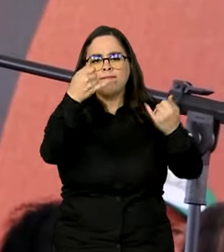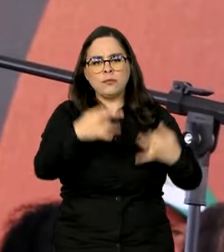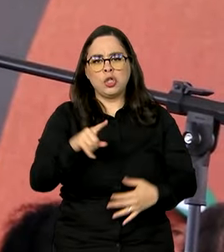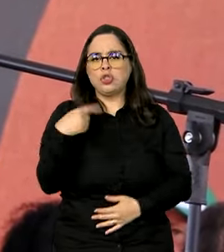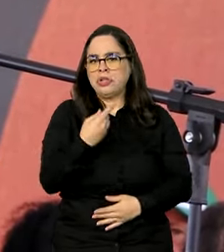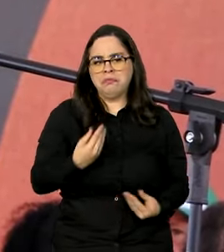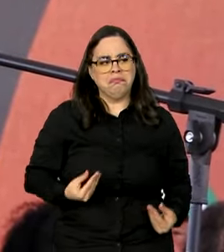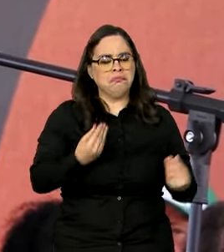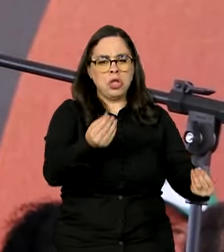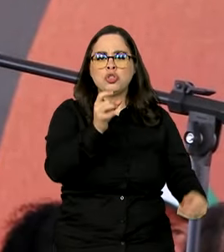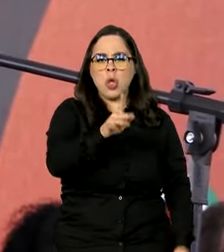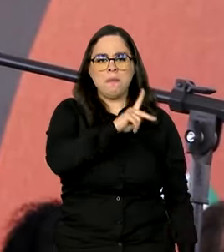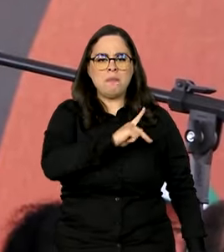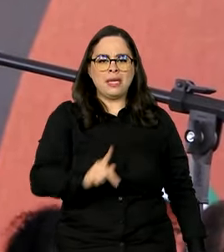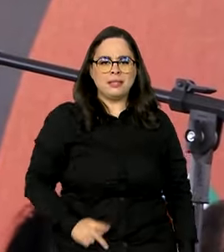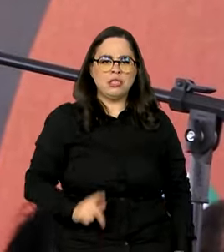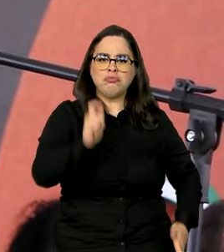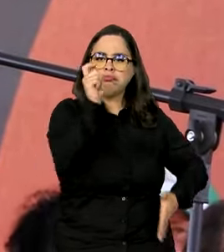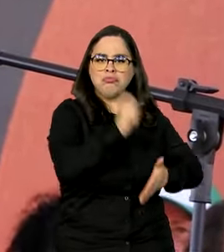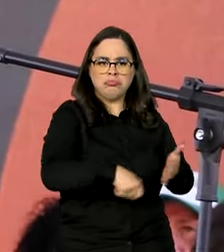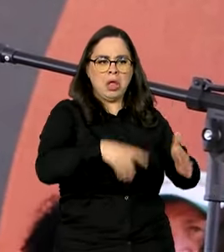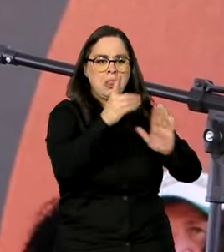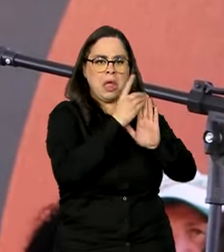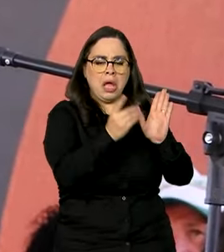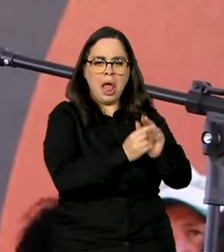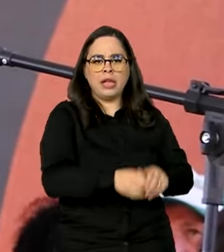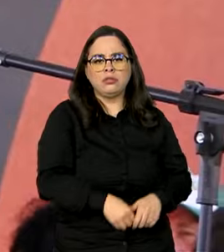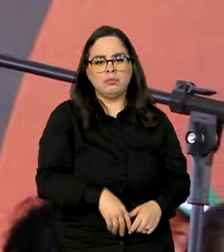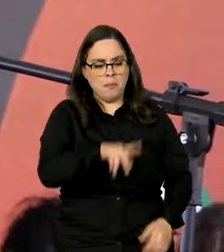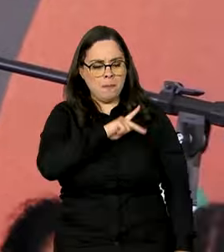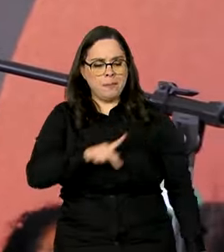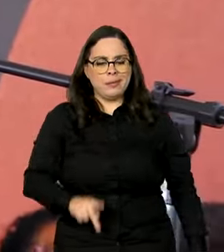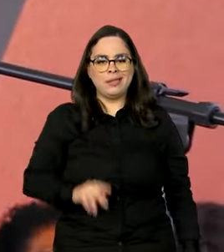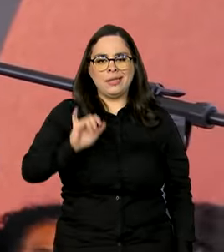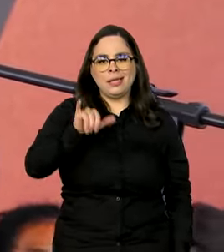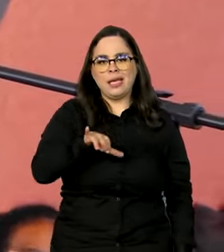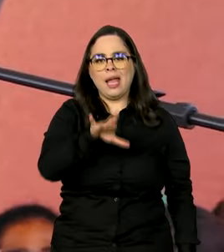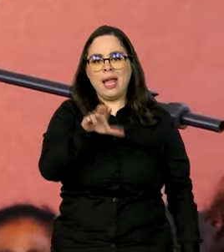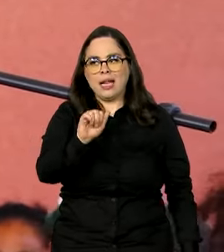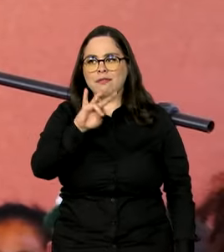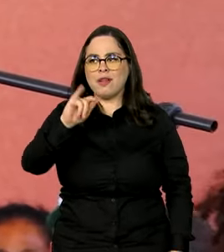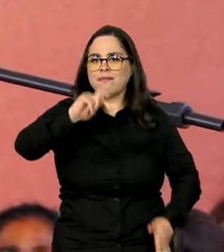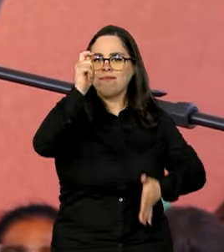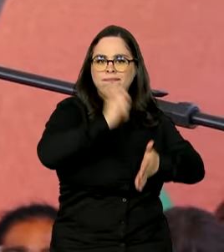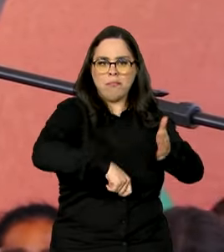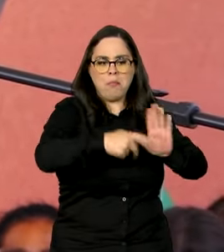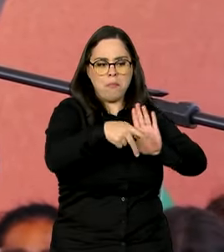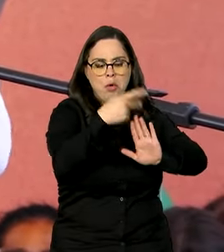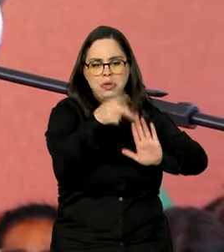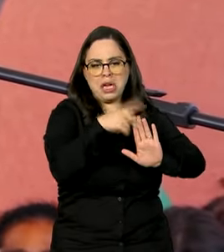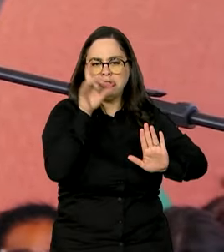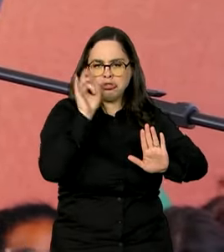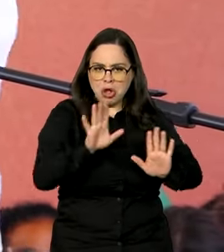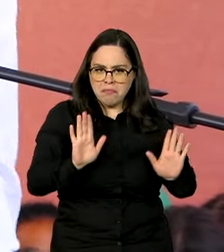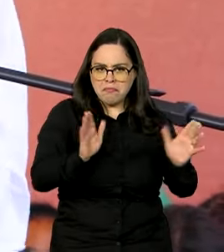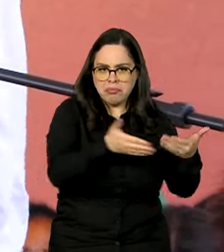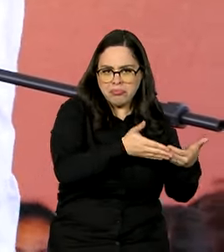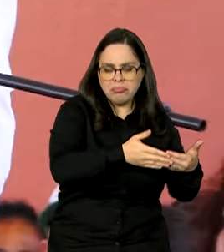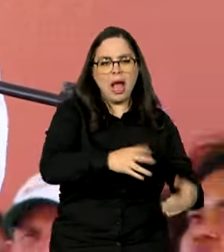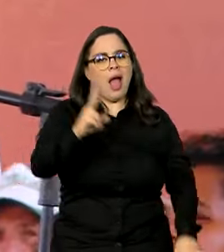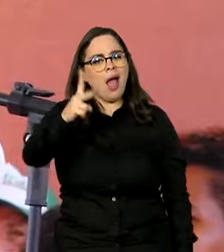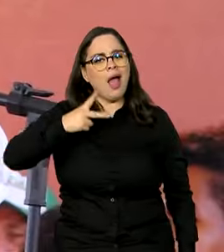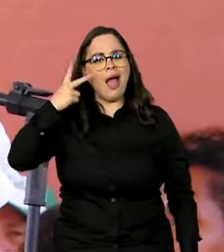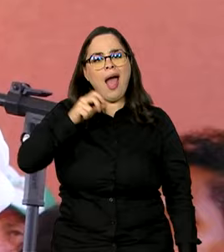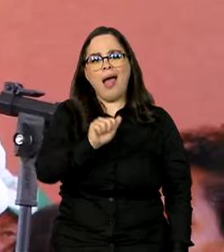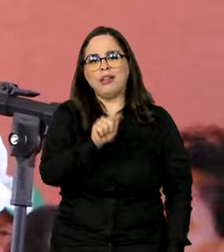o presidente que vai assinar o decreto, o presidente do INCRA que vai assinar a portaria, o advogado-geral